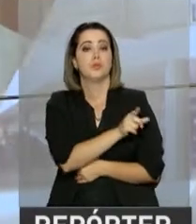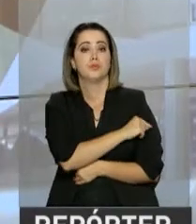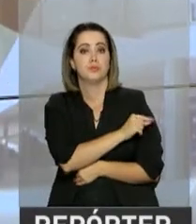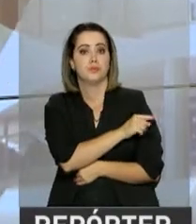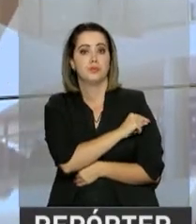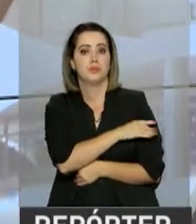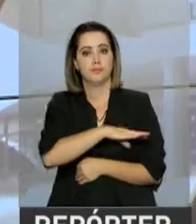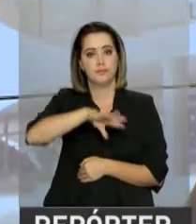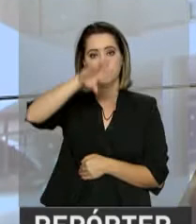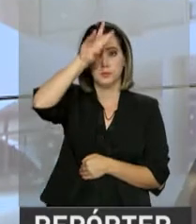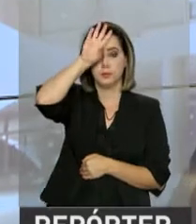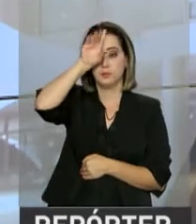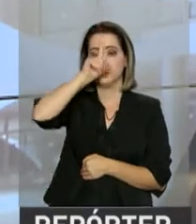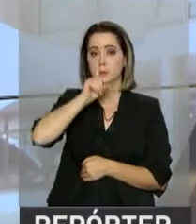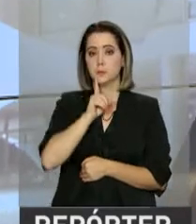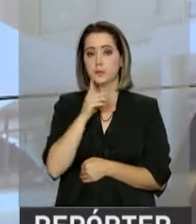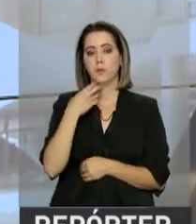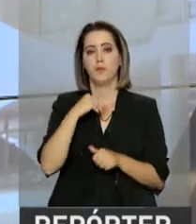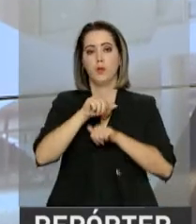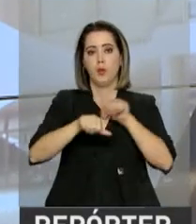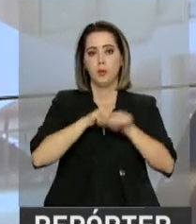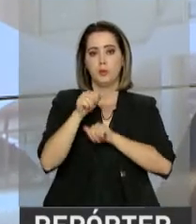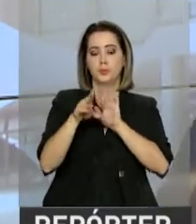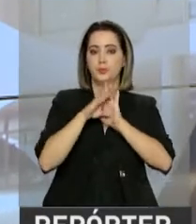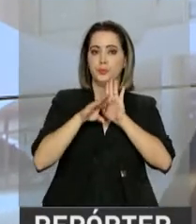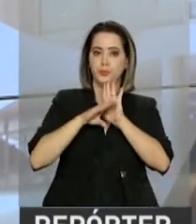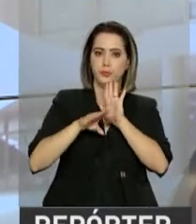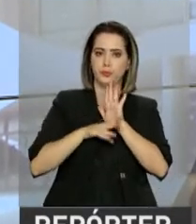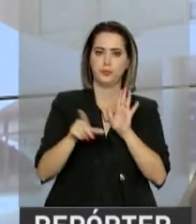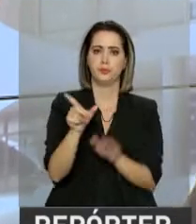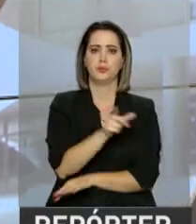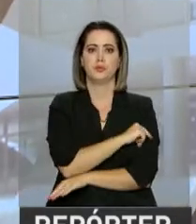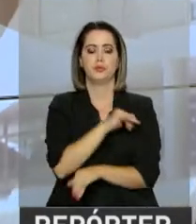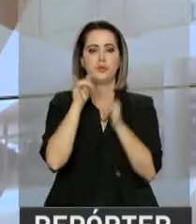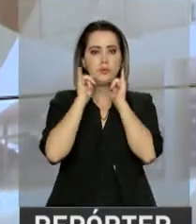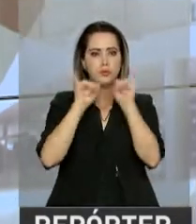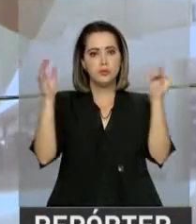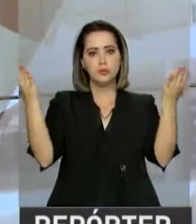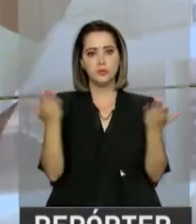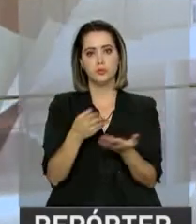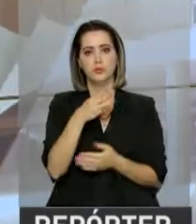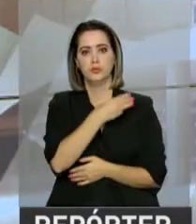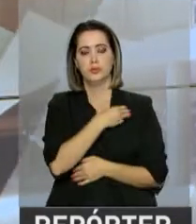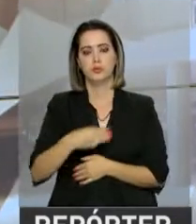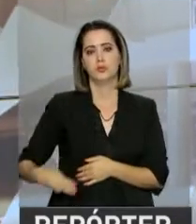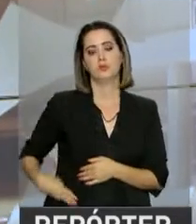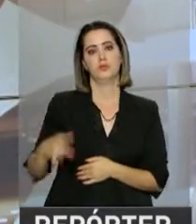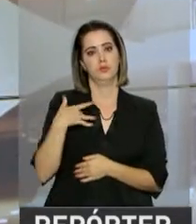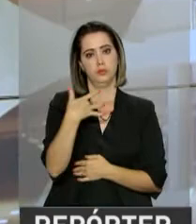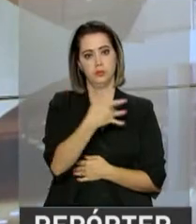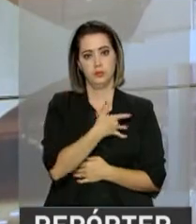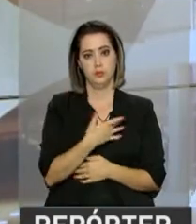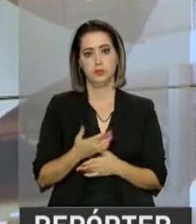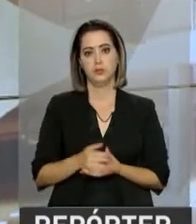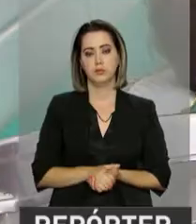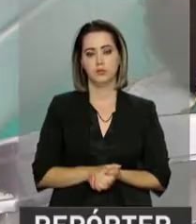contra a febre amarela. A mudança no cronograma da vacinação foi anunciada hoje pelo Ministério da Saúde.